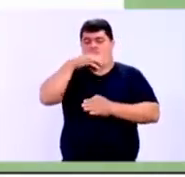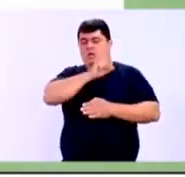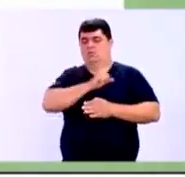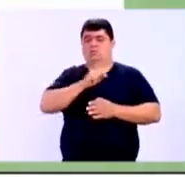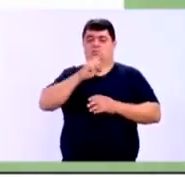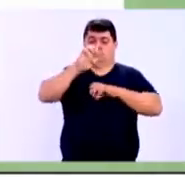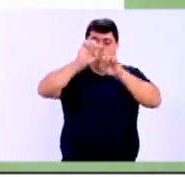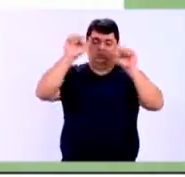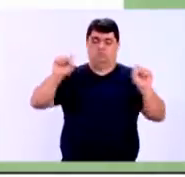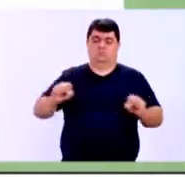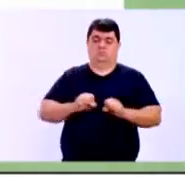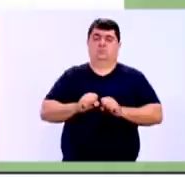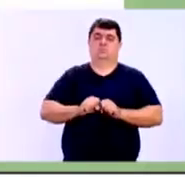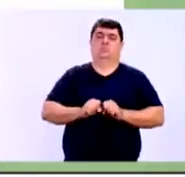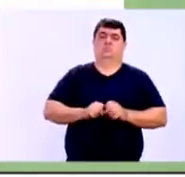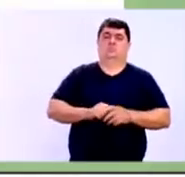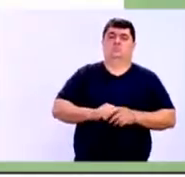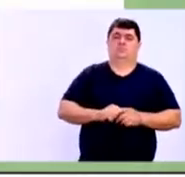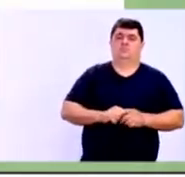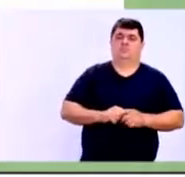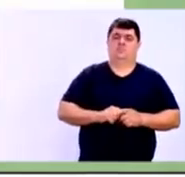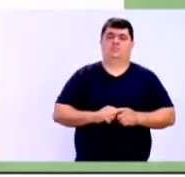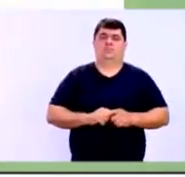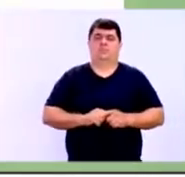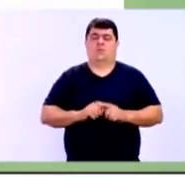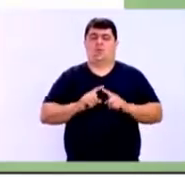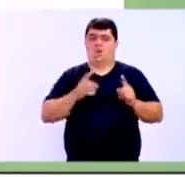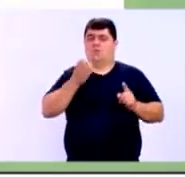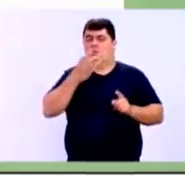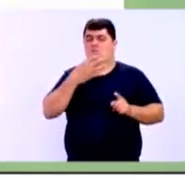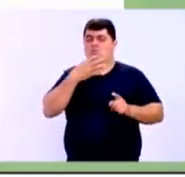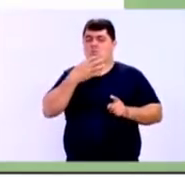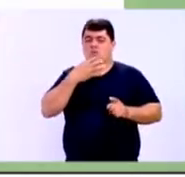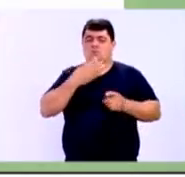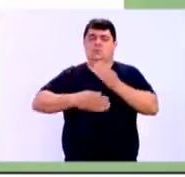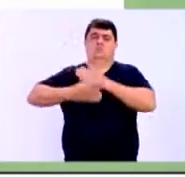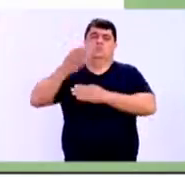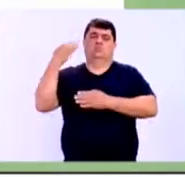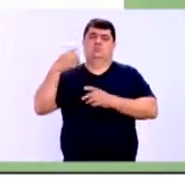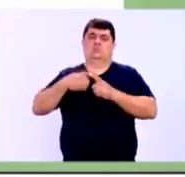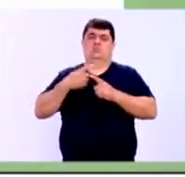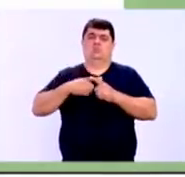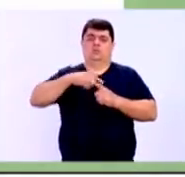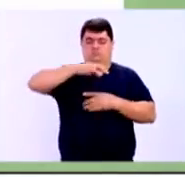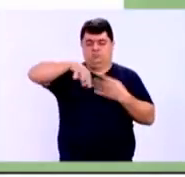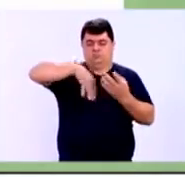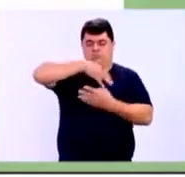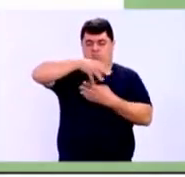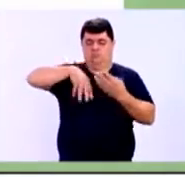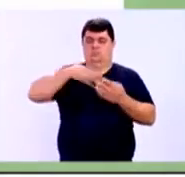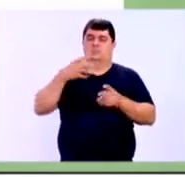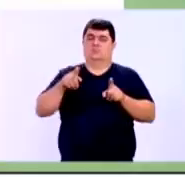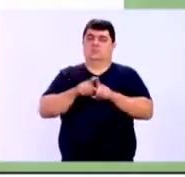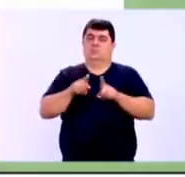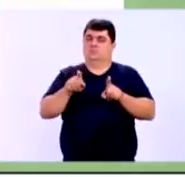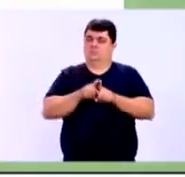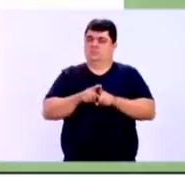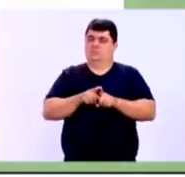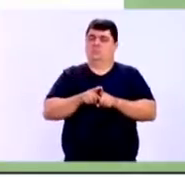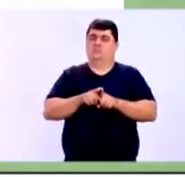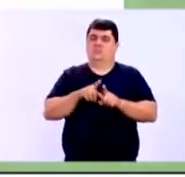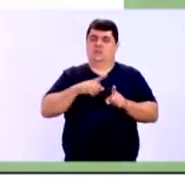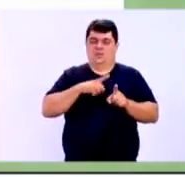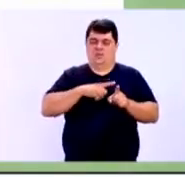atual. Mas é bom conhecermos um pouco do passado, né, que ainda se mistura. Ainda hoje em dia temos os